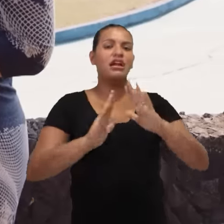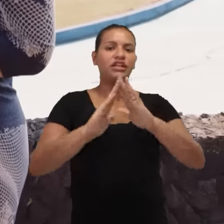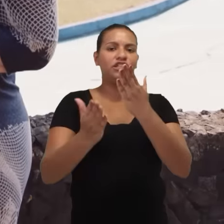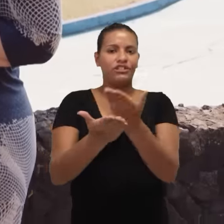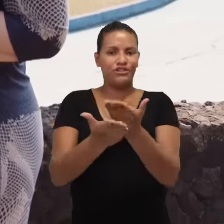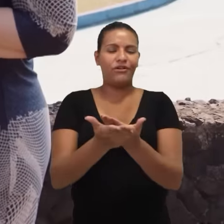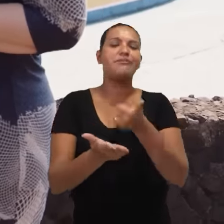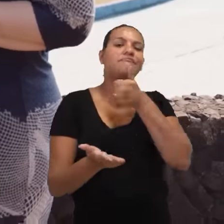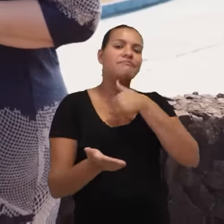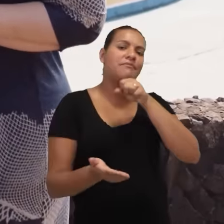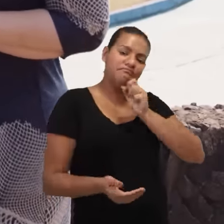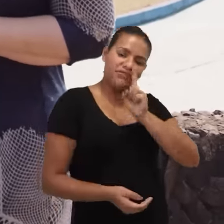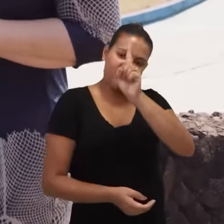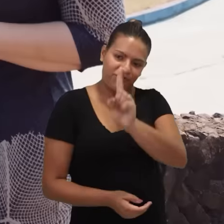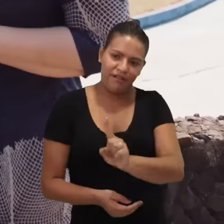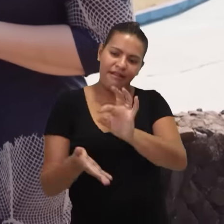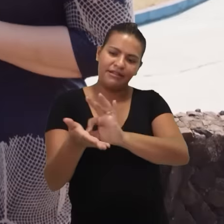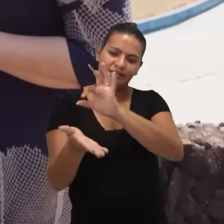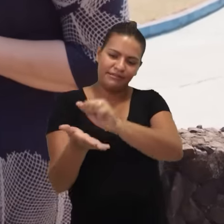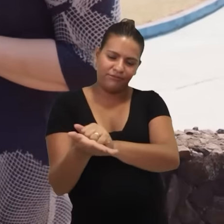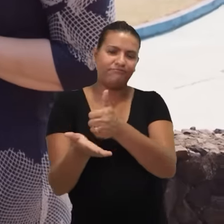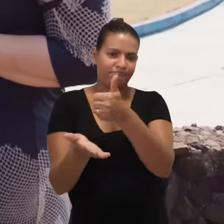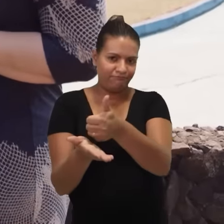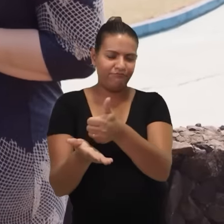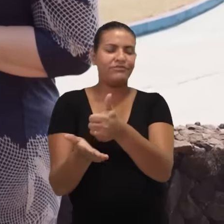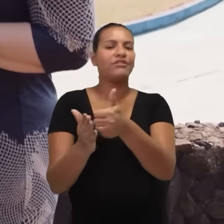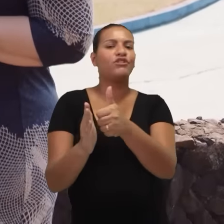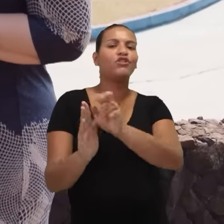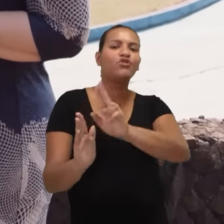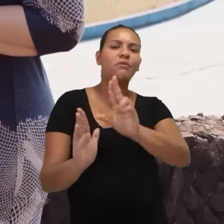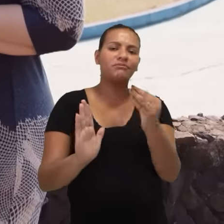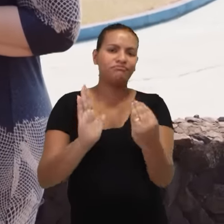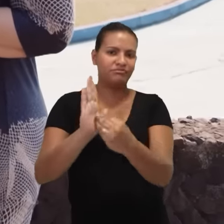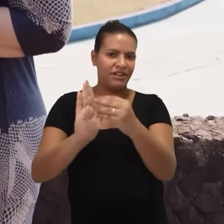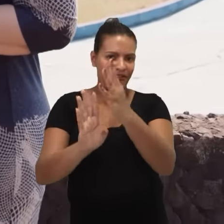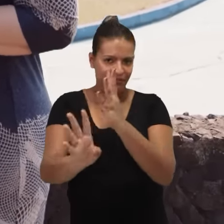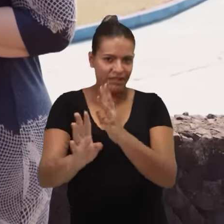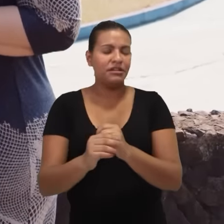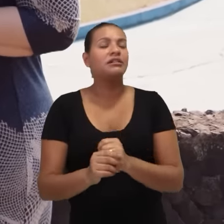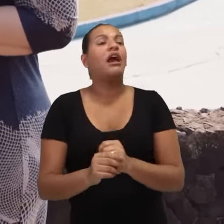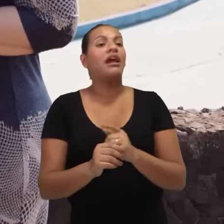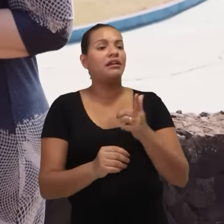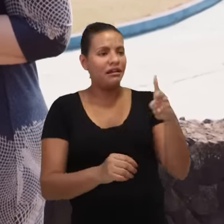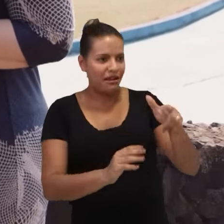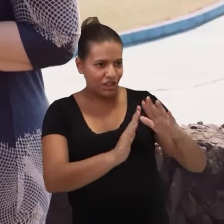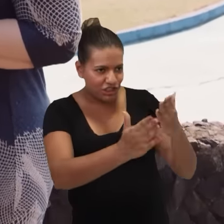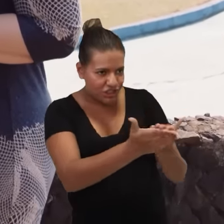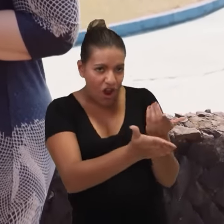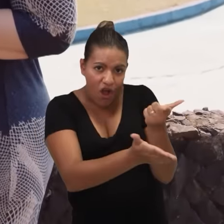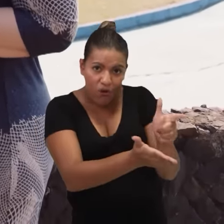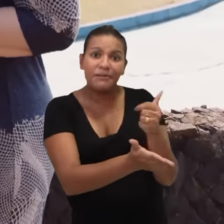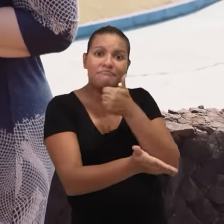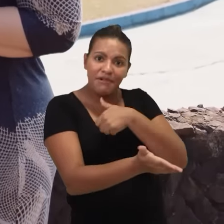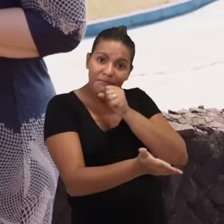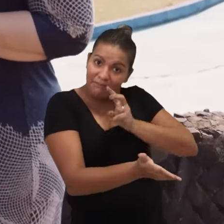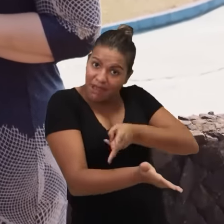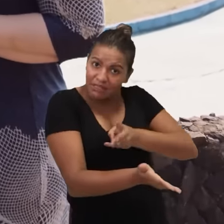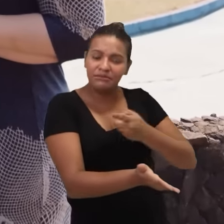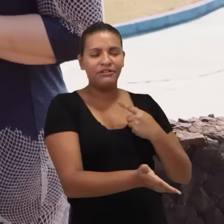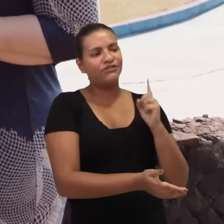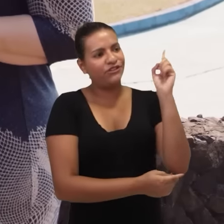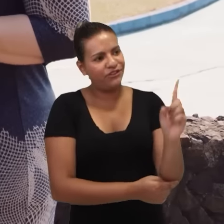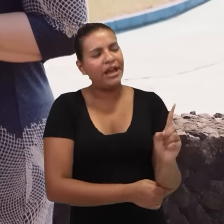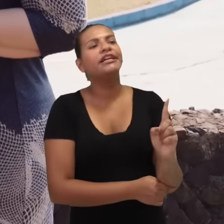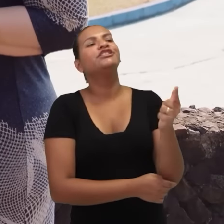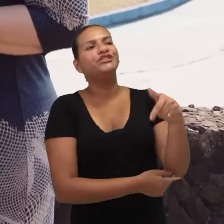Ela tinha que ir em cada creche para ver se tinha vaga. Então, cada agora creche. As mães, elas vão aqui para a central única de vagas.